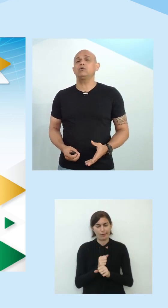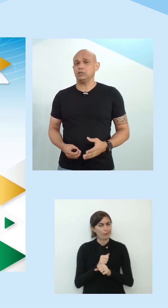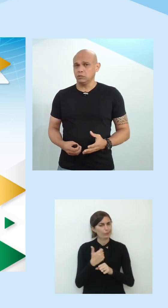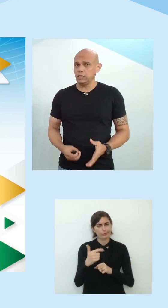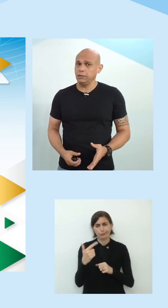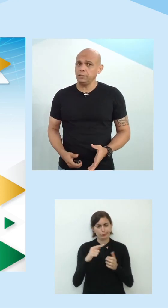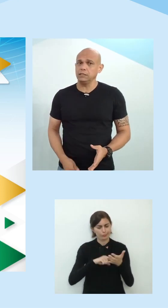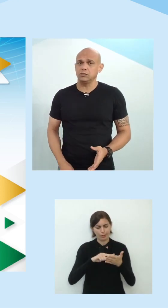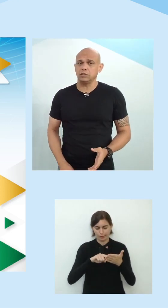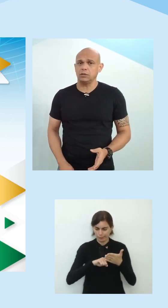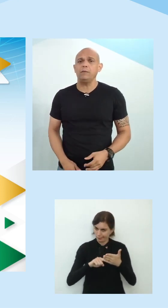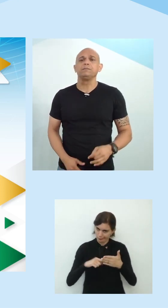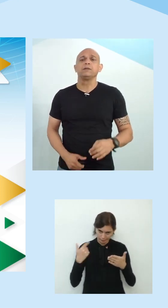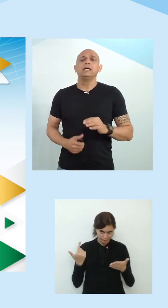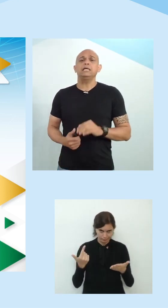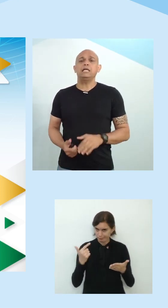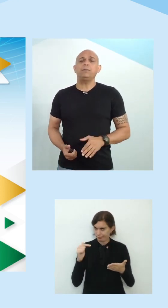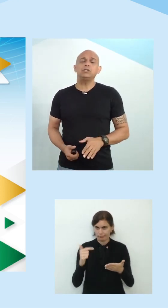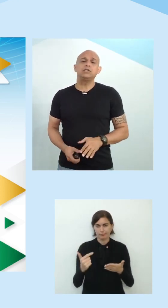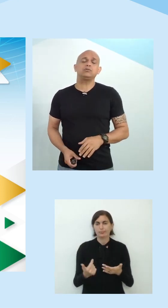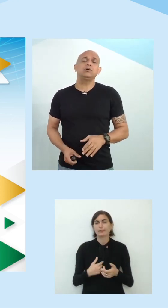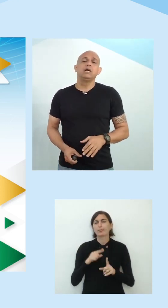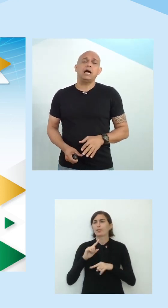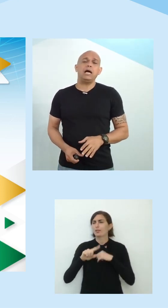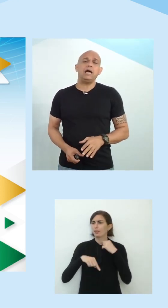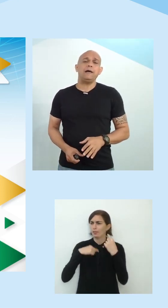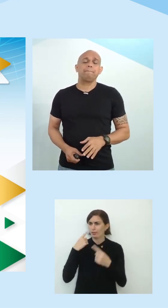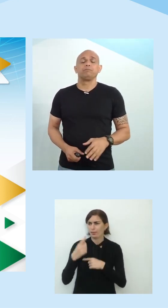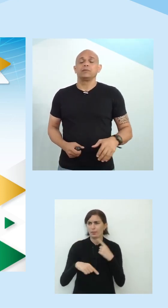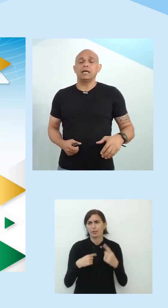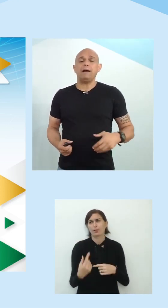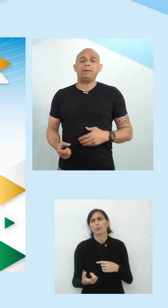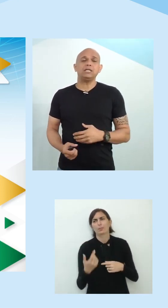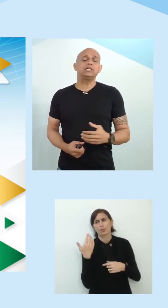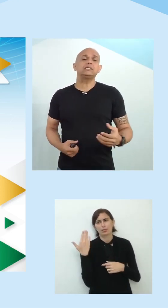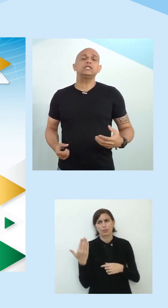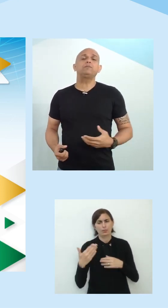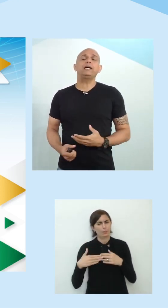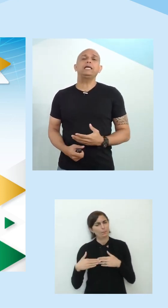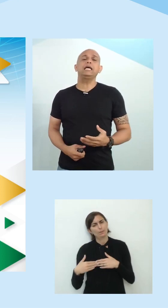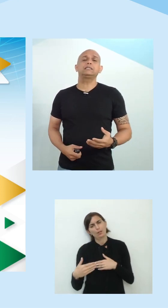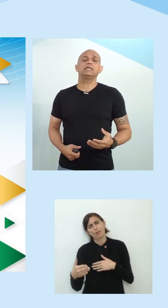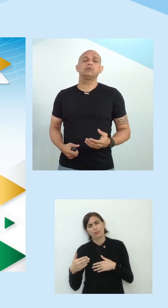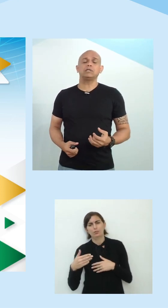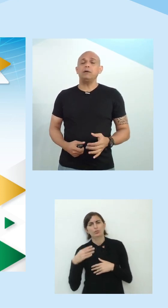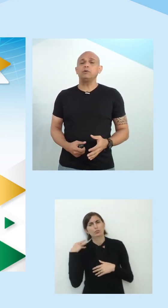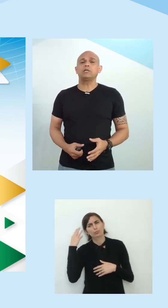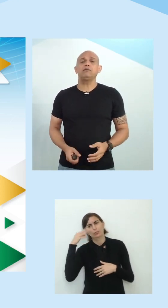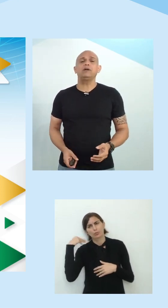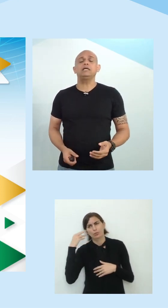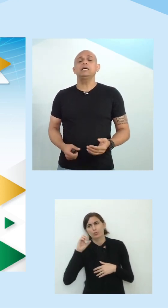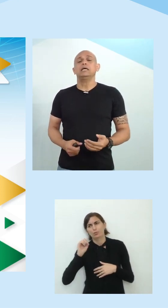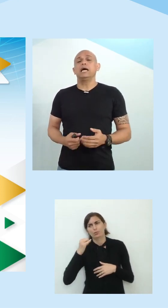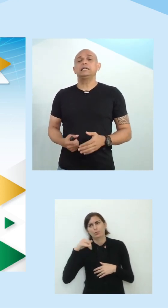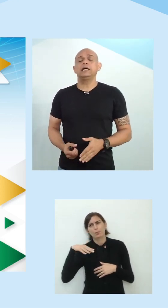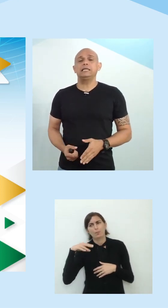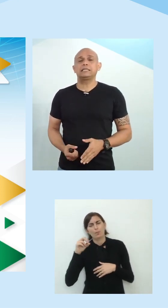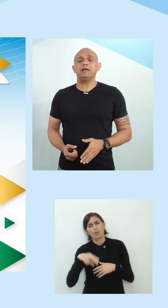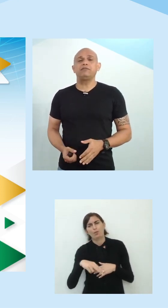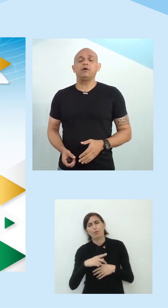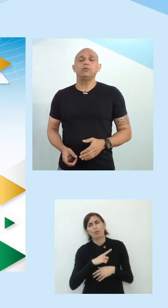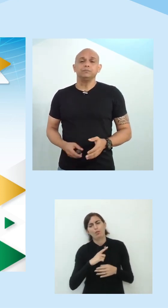tinha calculadora, lembra disso, tá bom? E depois disso, a partir dessa experiência que o Simon teve,